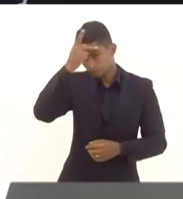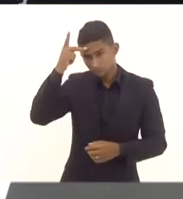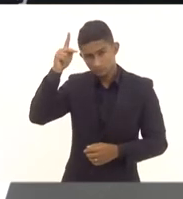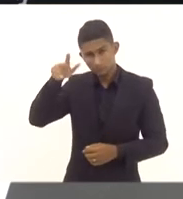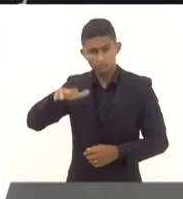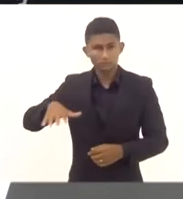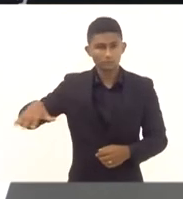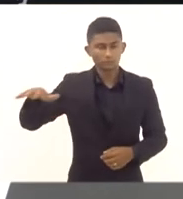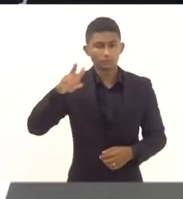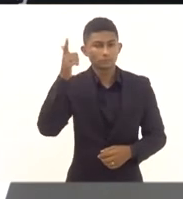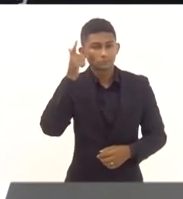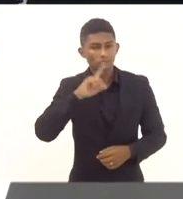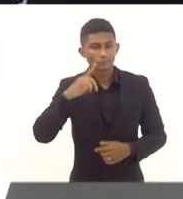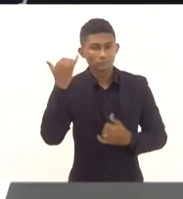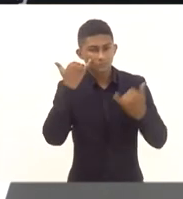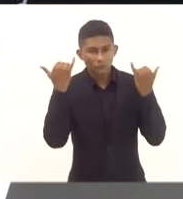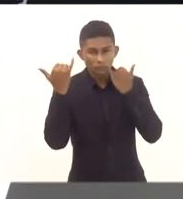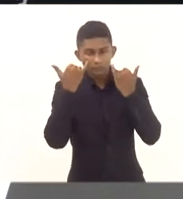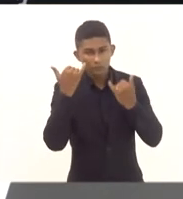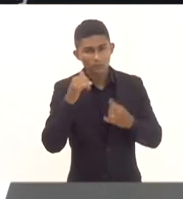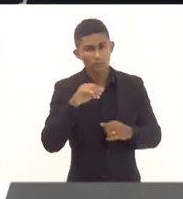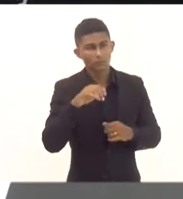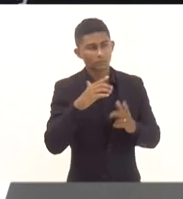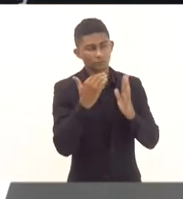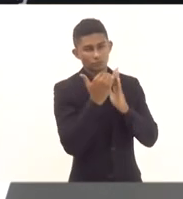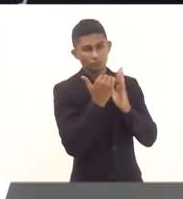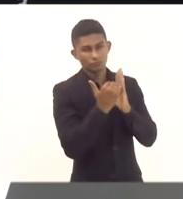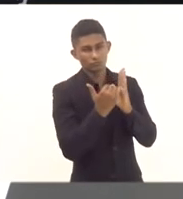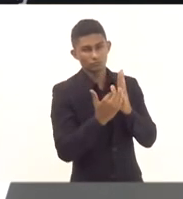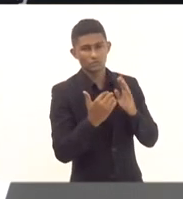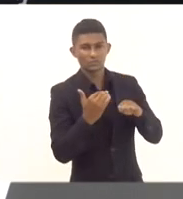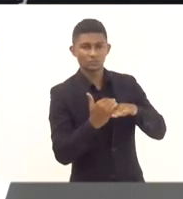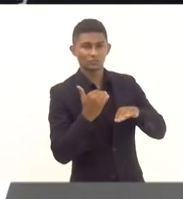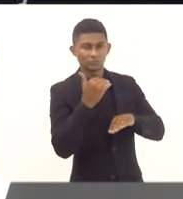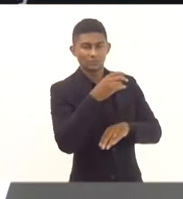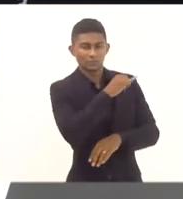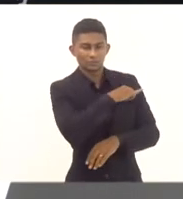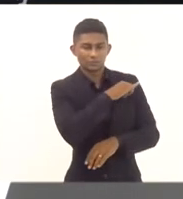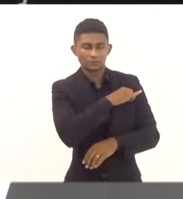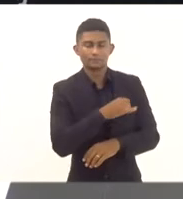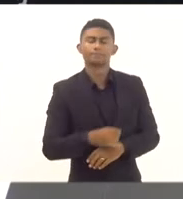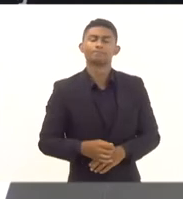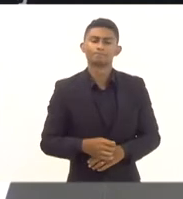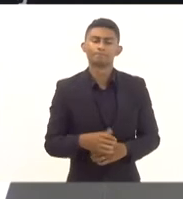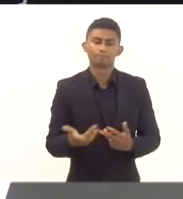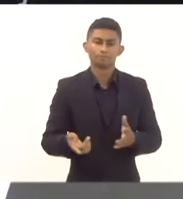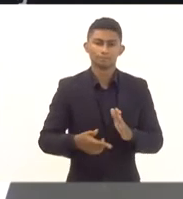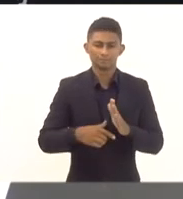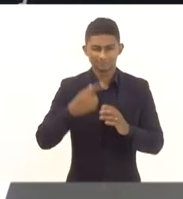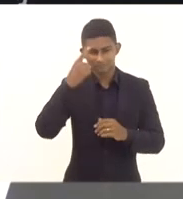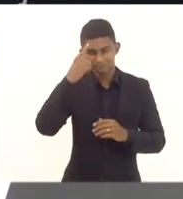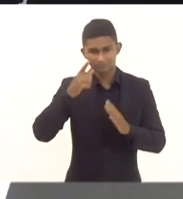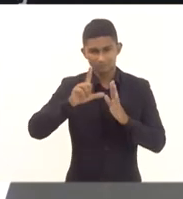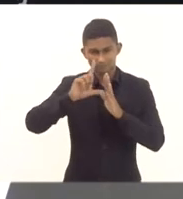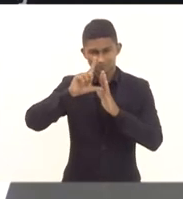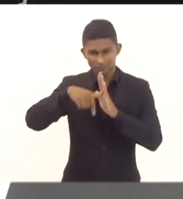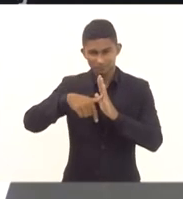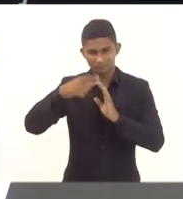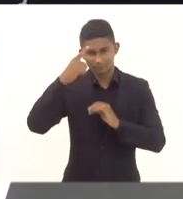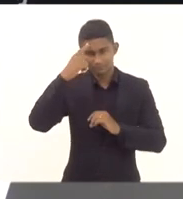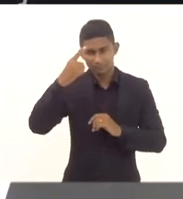ter acesso às informações do super a questão dos atrasos Como eu disse durante o programa